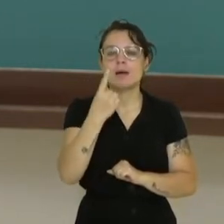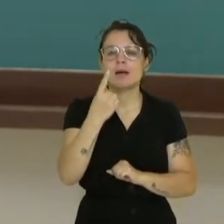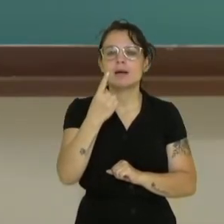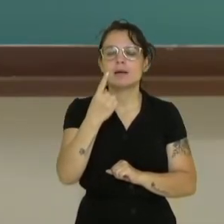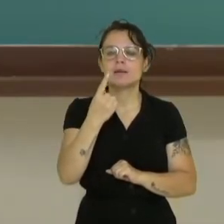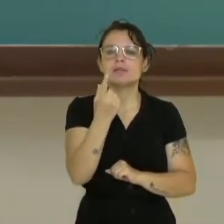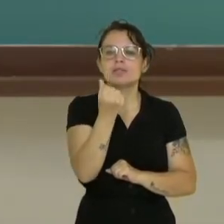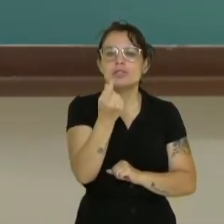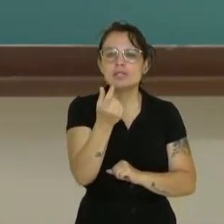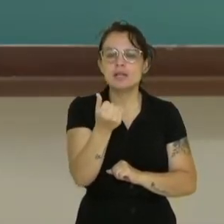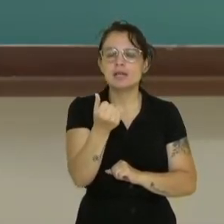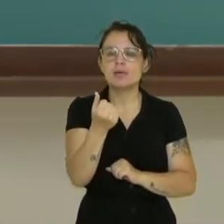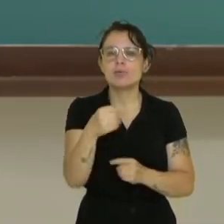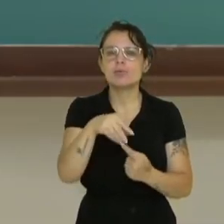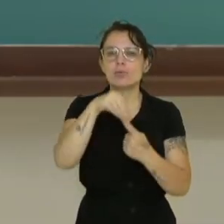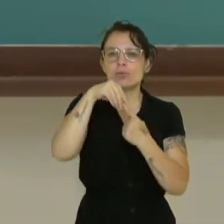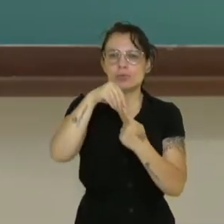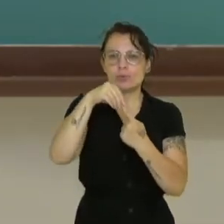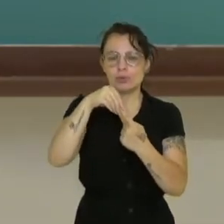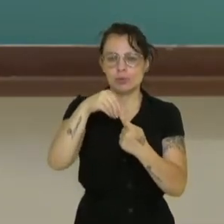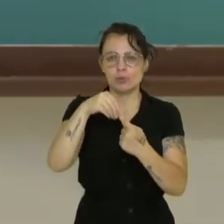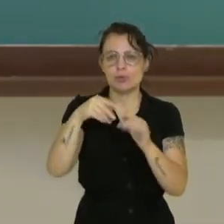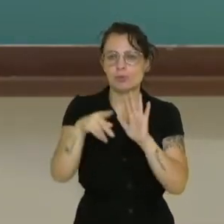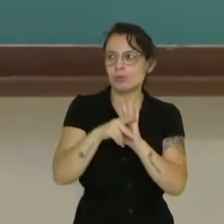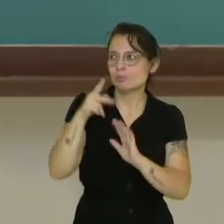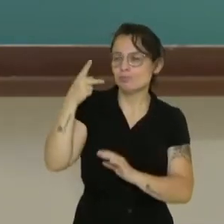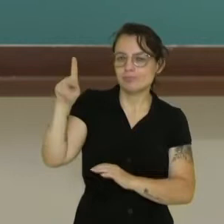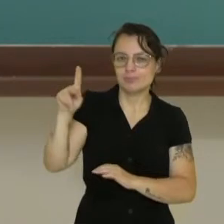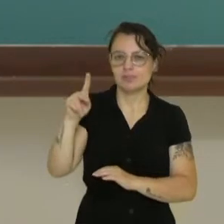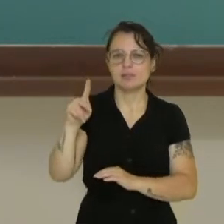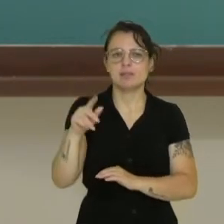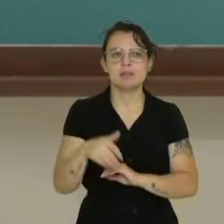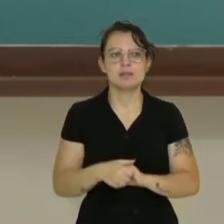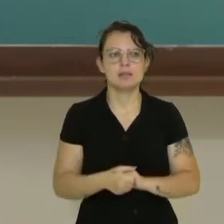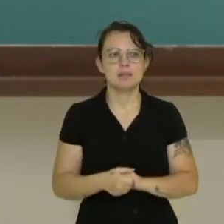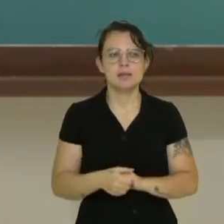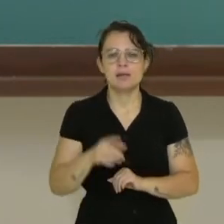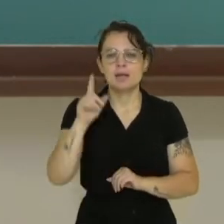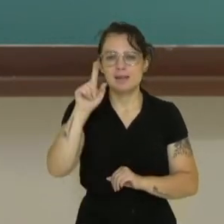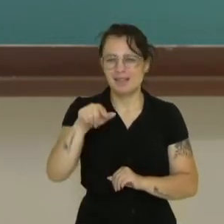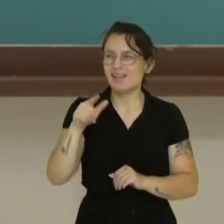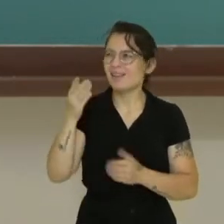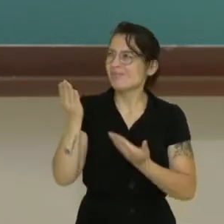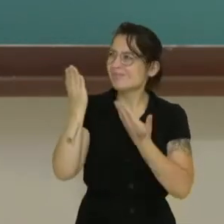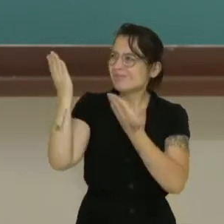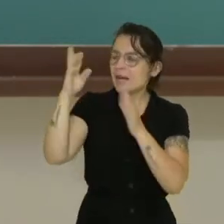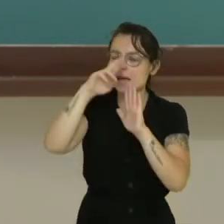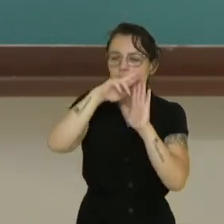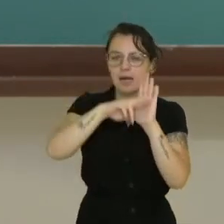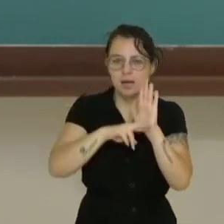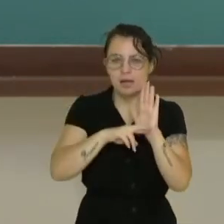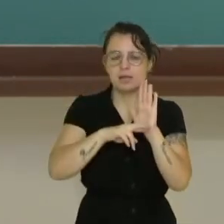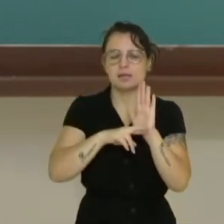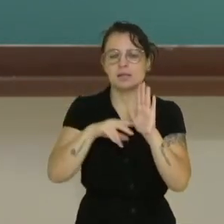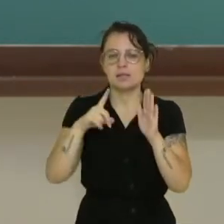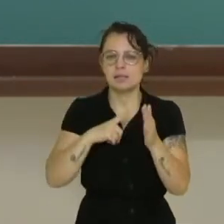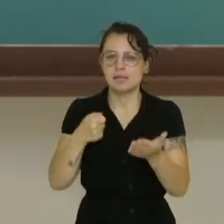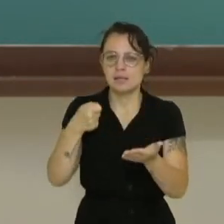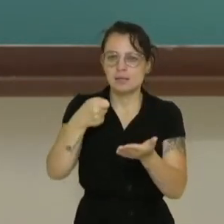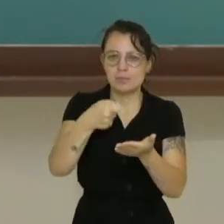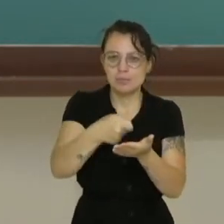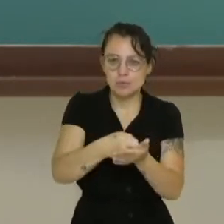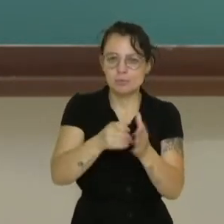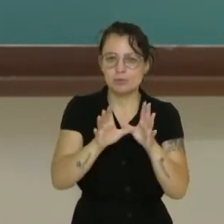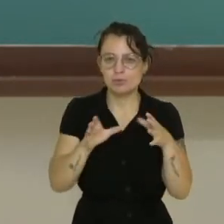a maioria dos países que fazem parte do bloco. São justamente essas regras impostas pelo